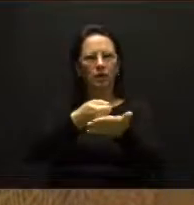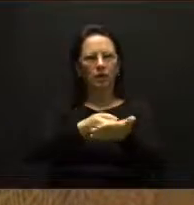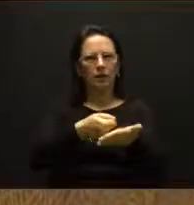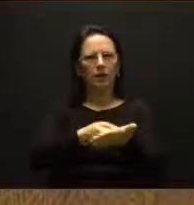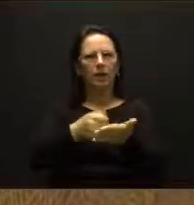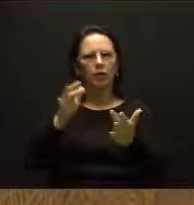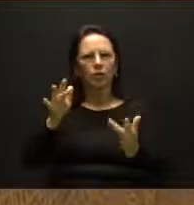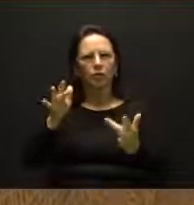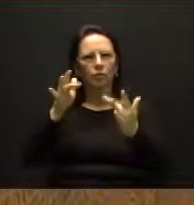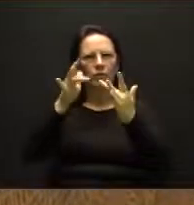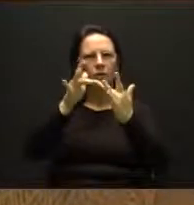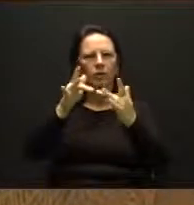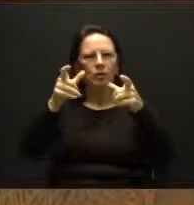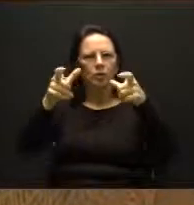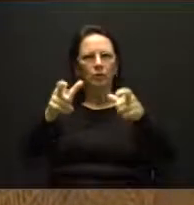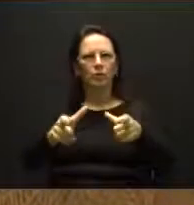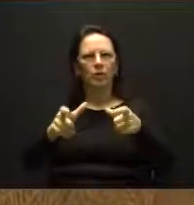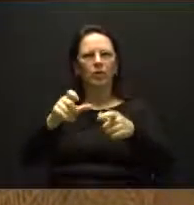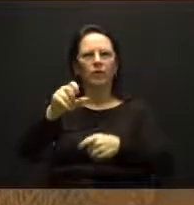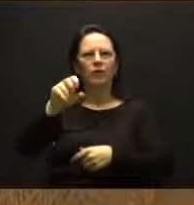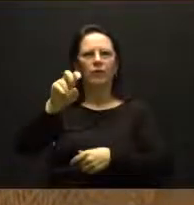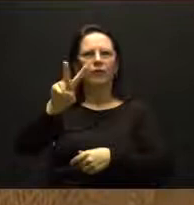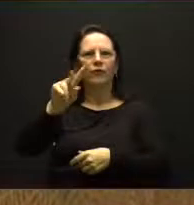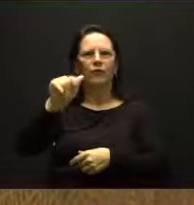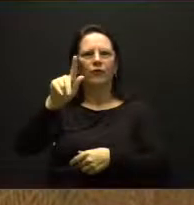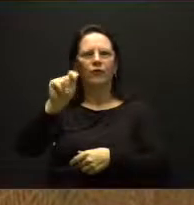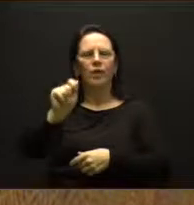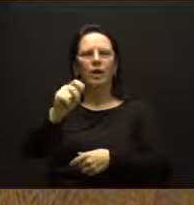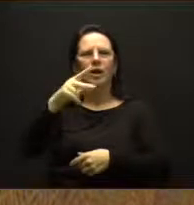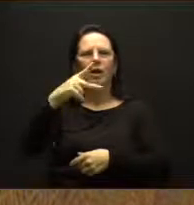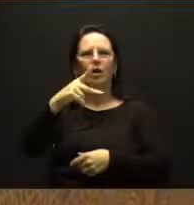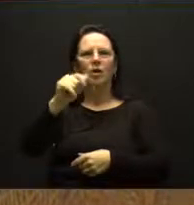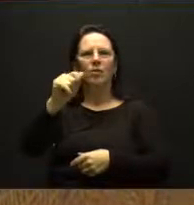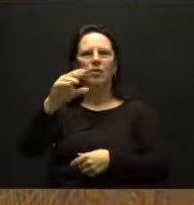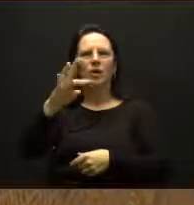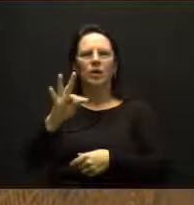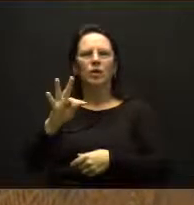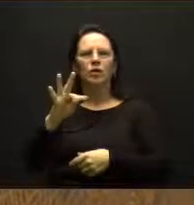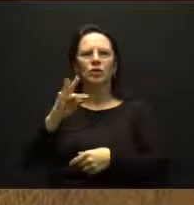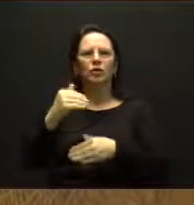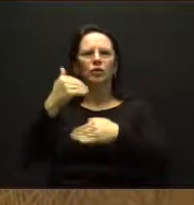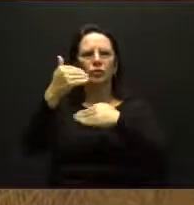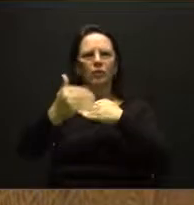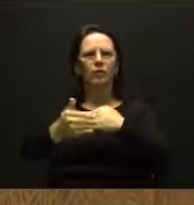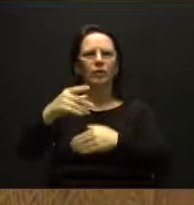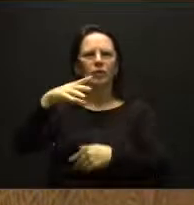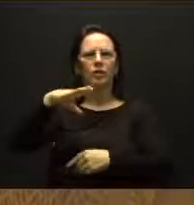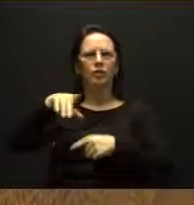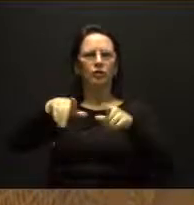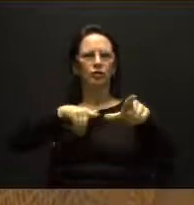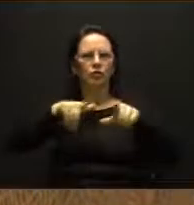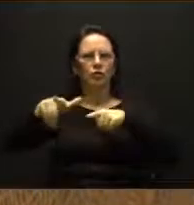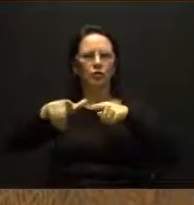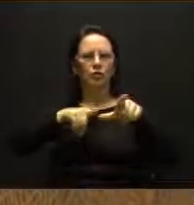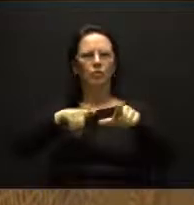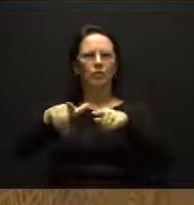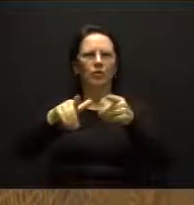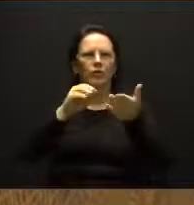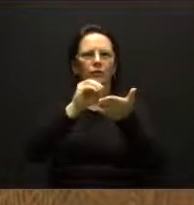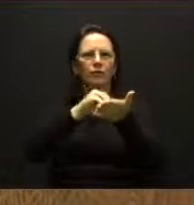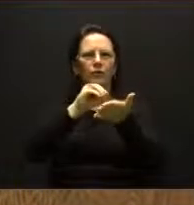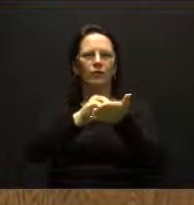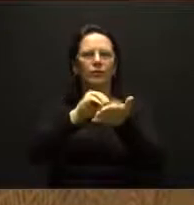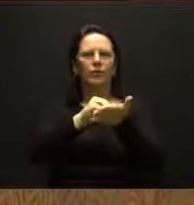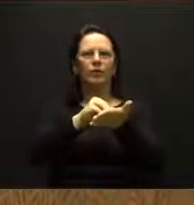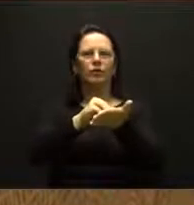vinculação de vagas de emprego ou patti legislação da frente de trabalho tais como forma